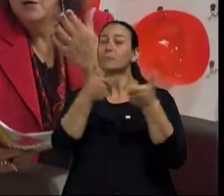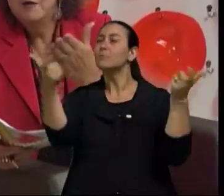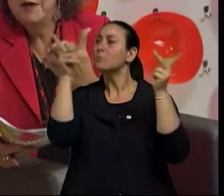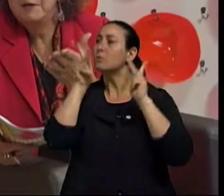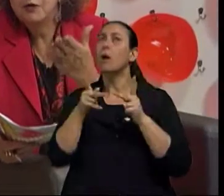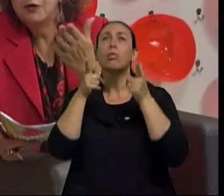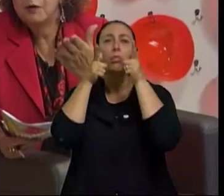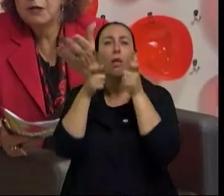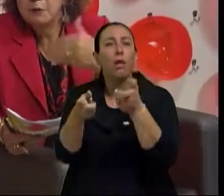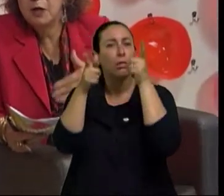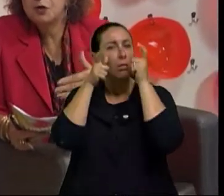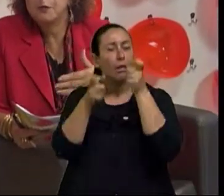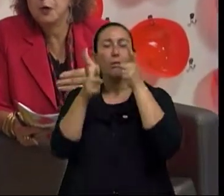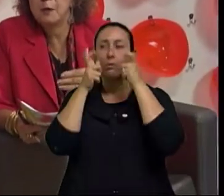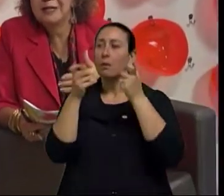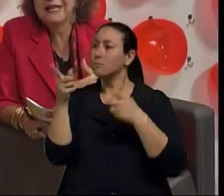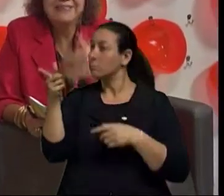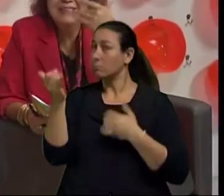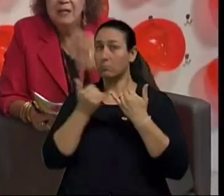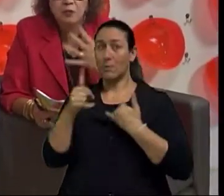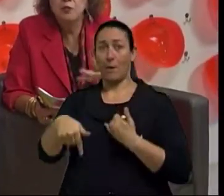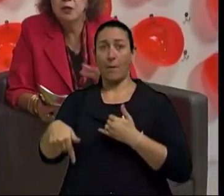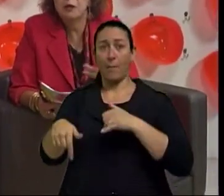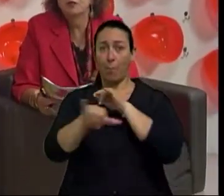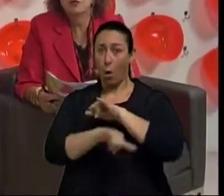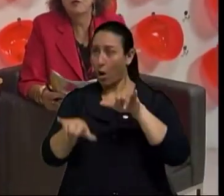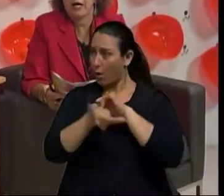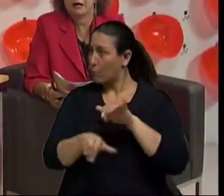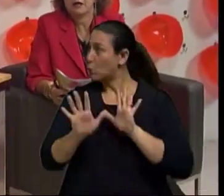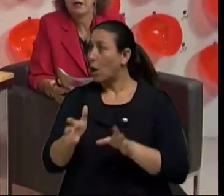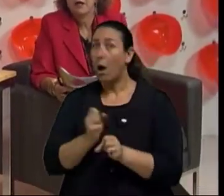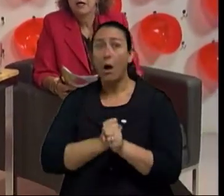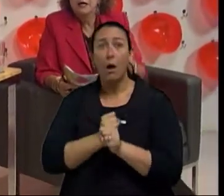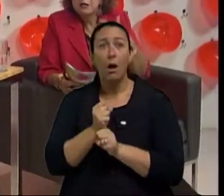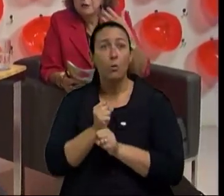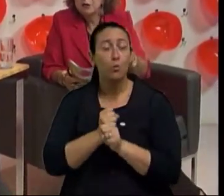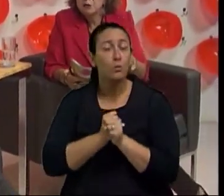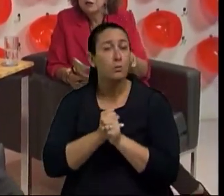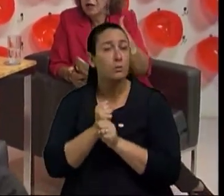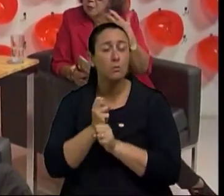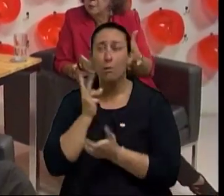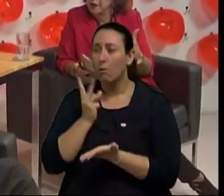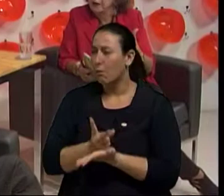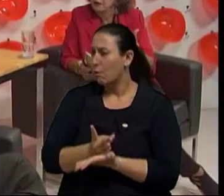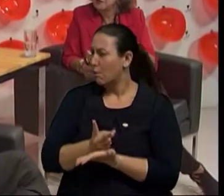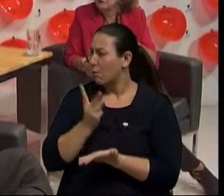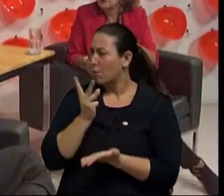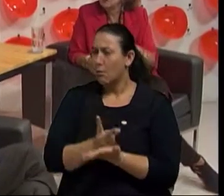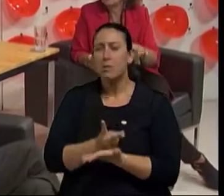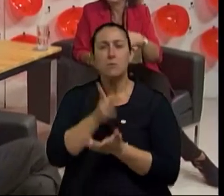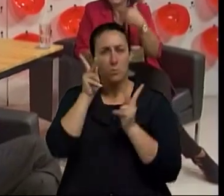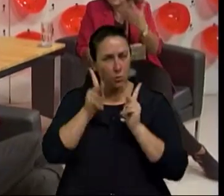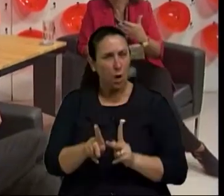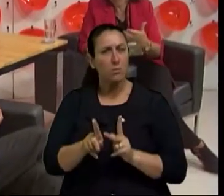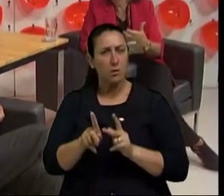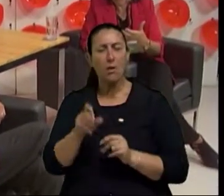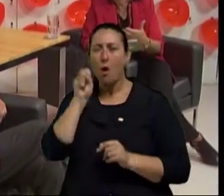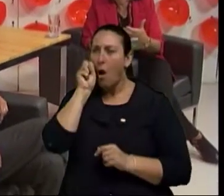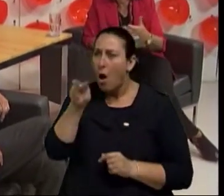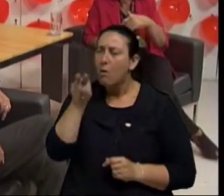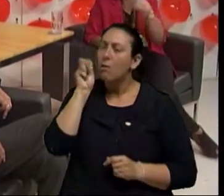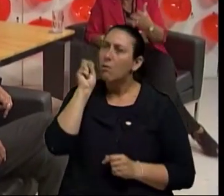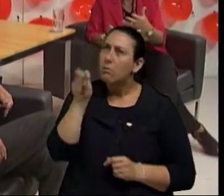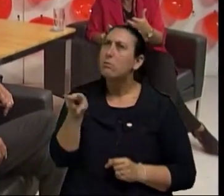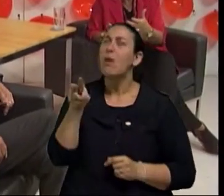Isso sim. E eu me permito dar o exemplo deste programa que está tantos anos no ar. E as pessoas acompanhando e as pessoas fazendo o